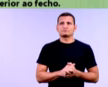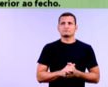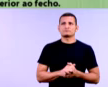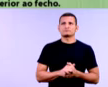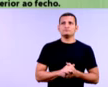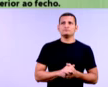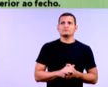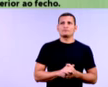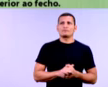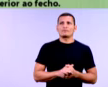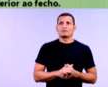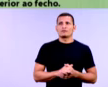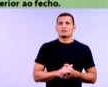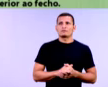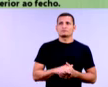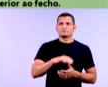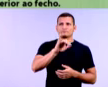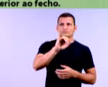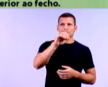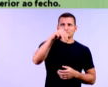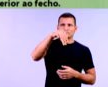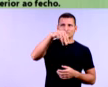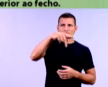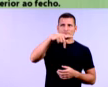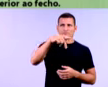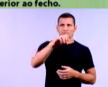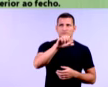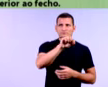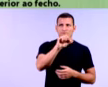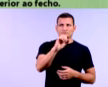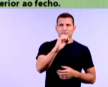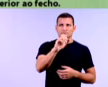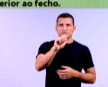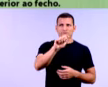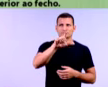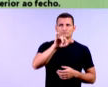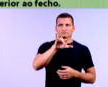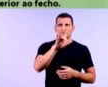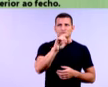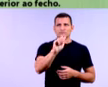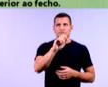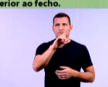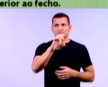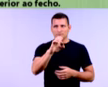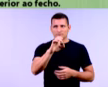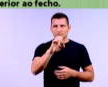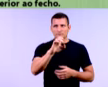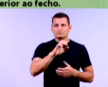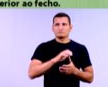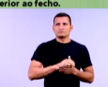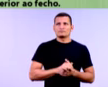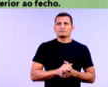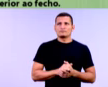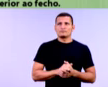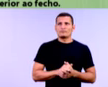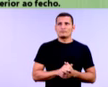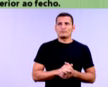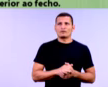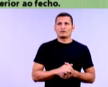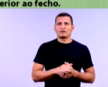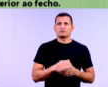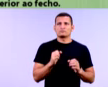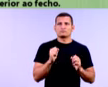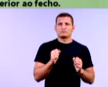impessoalidade e o emprego do padrão culto da linguagem garantem a clareza textual,